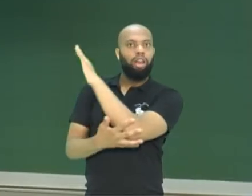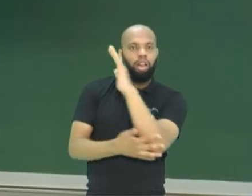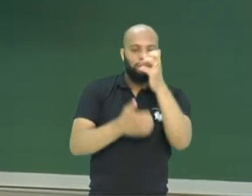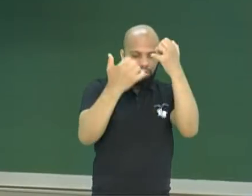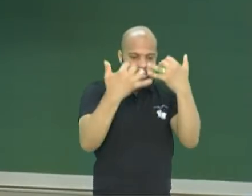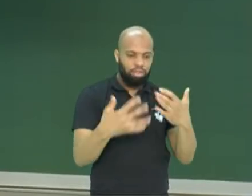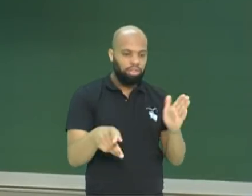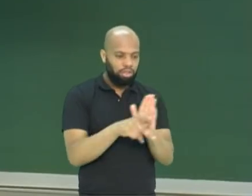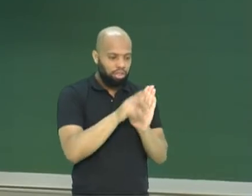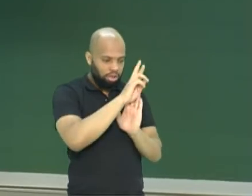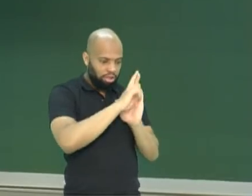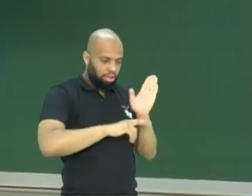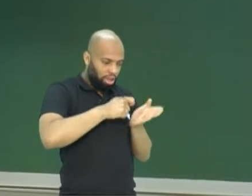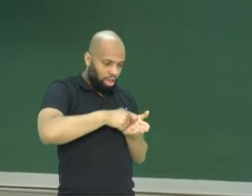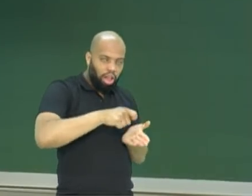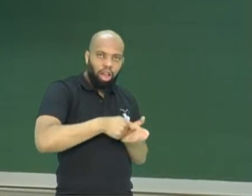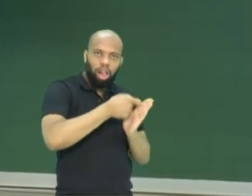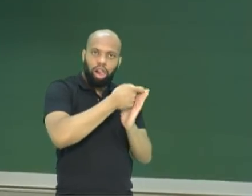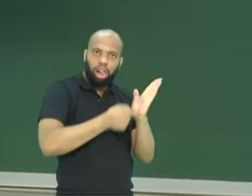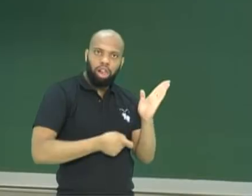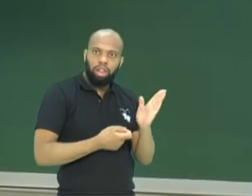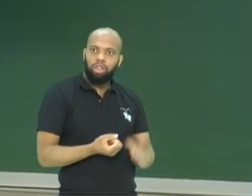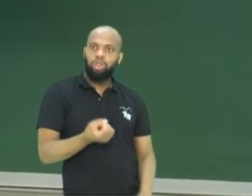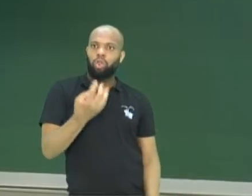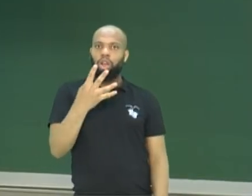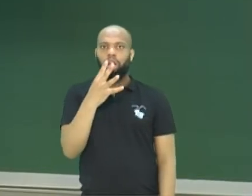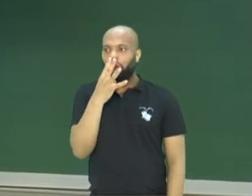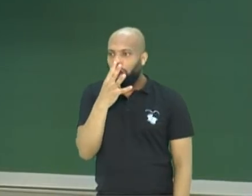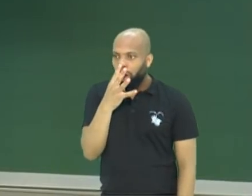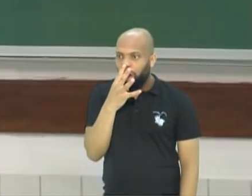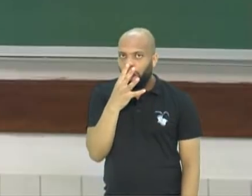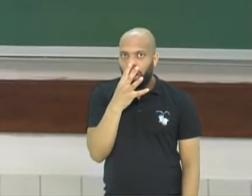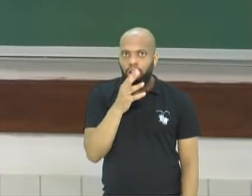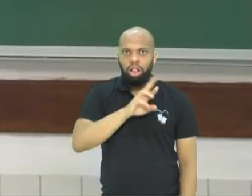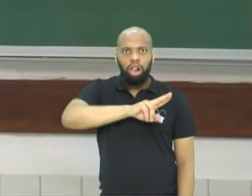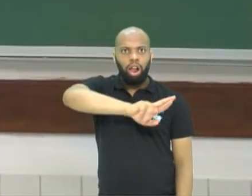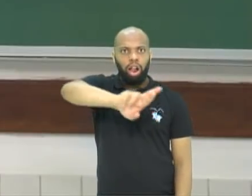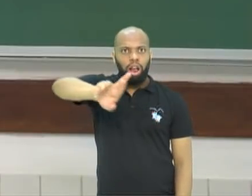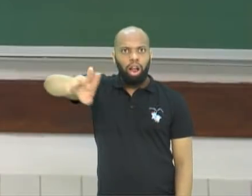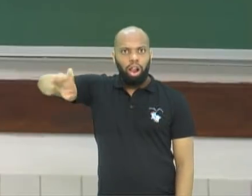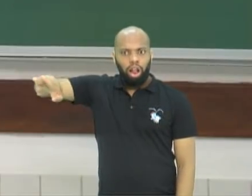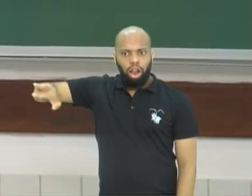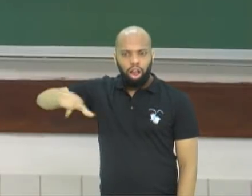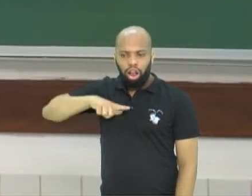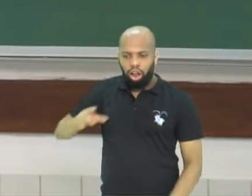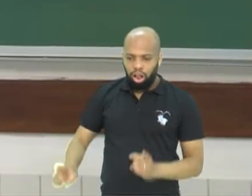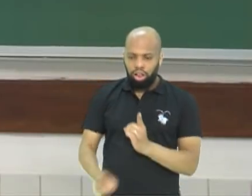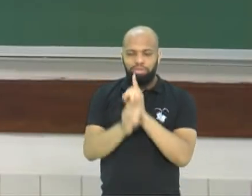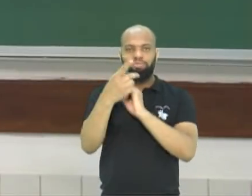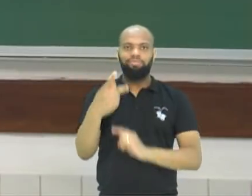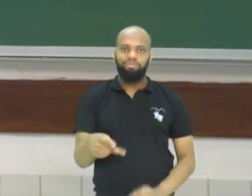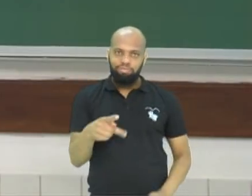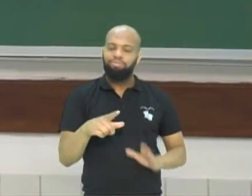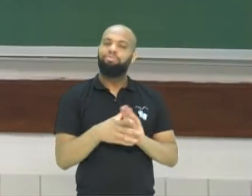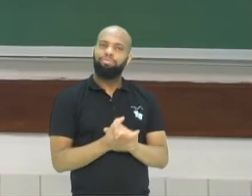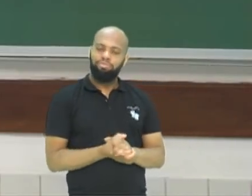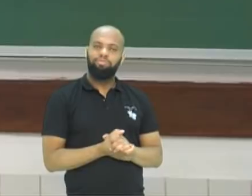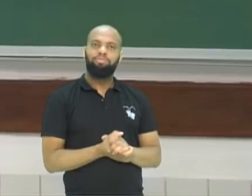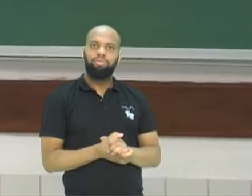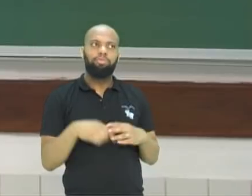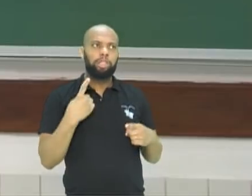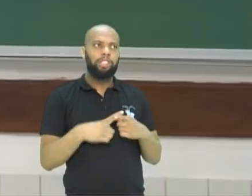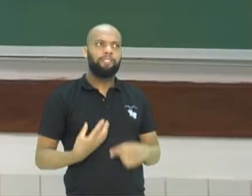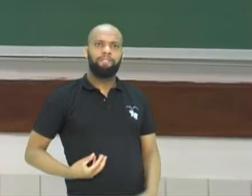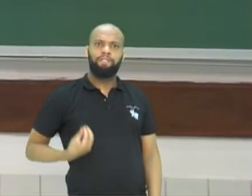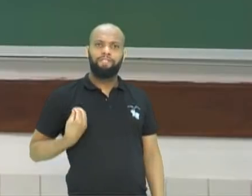relatórios as suas impressões a respeito da biodiversidade que ele tinha encontrado, né? A diversidade de seres